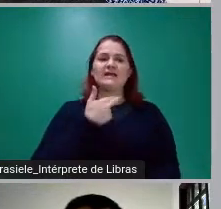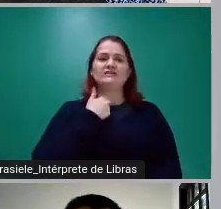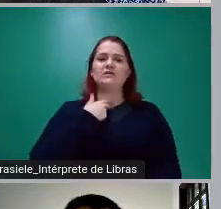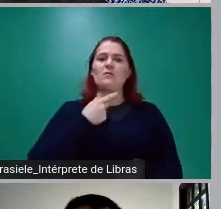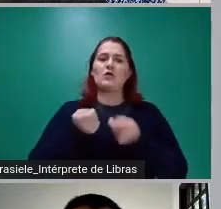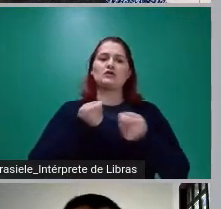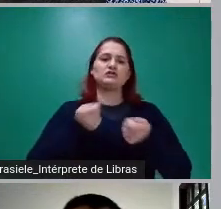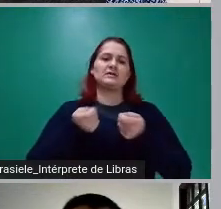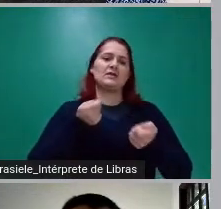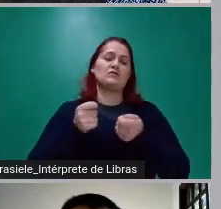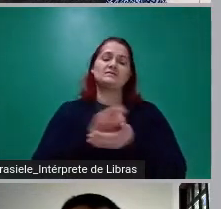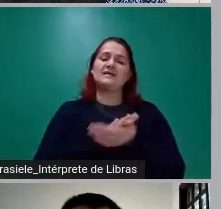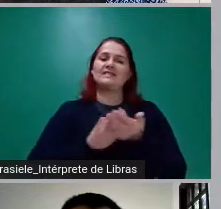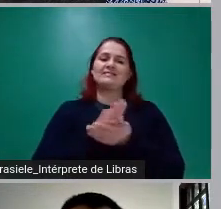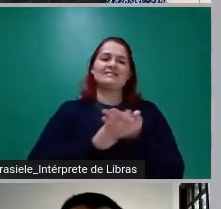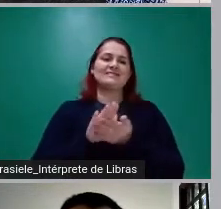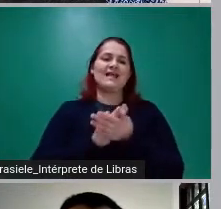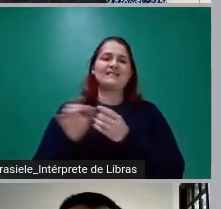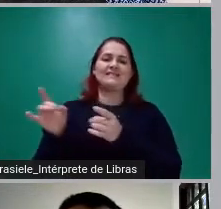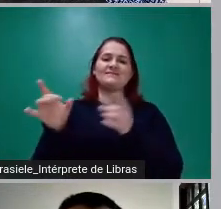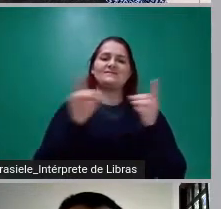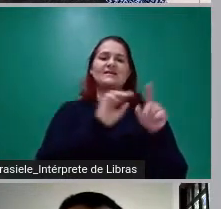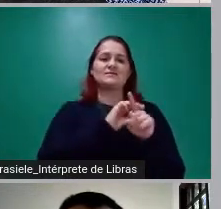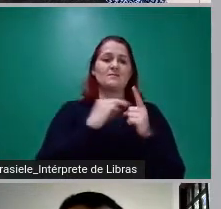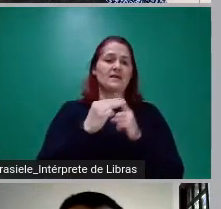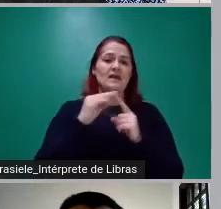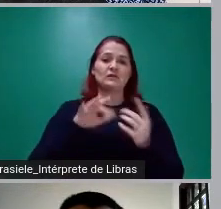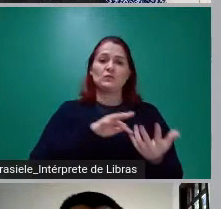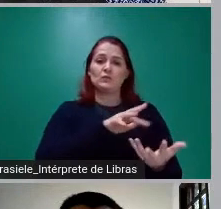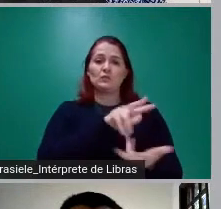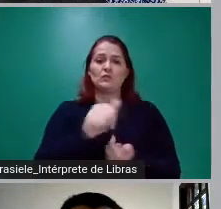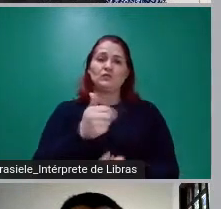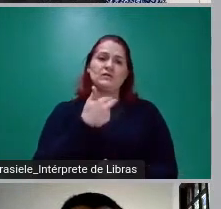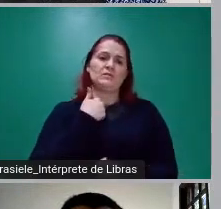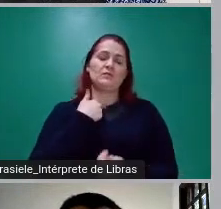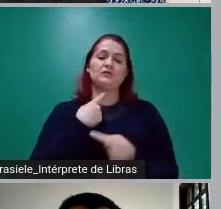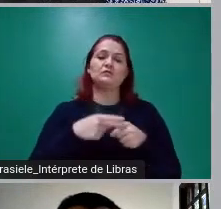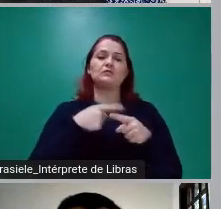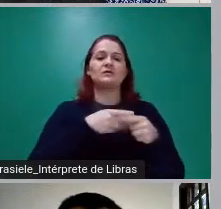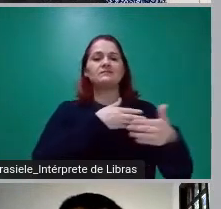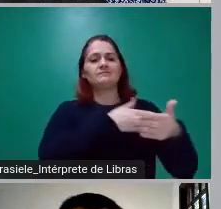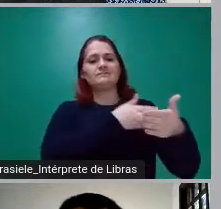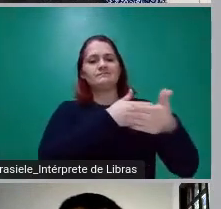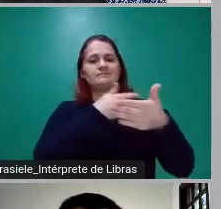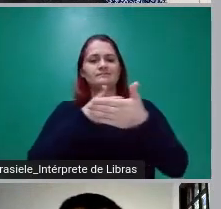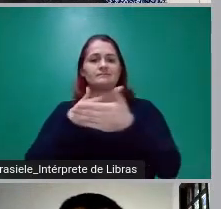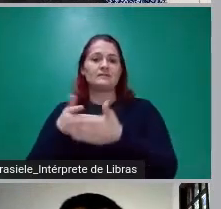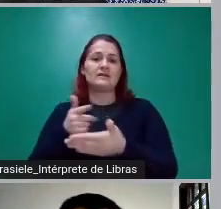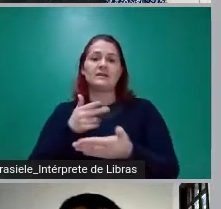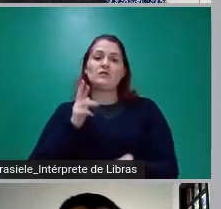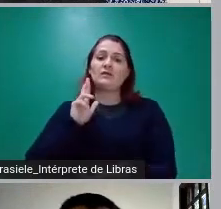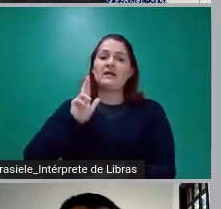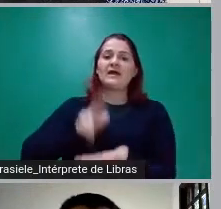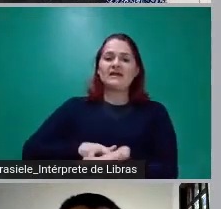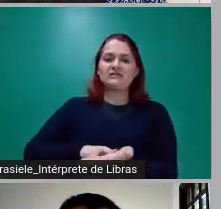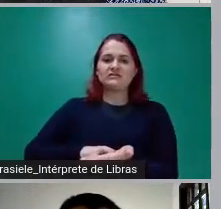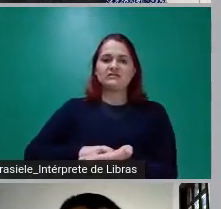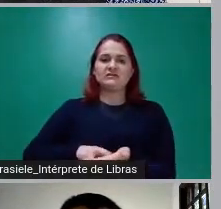caso, né, regular do mundo, devido às diversas restrições vindo do fato de que eles não eram registrados na SEC, que é a